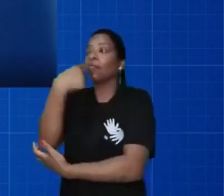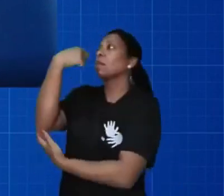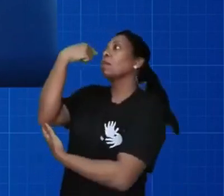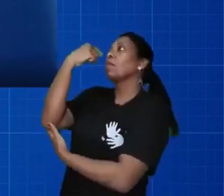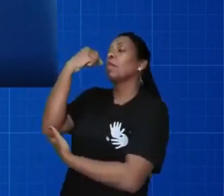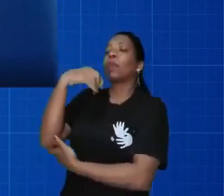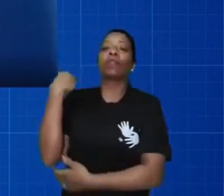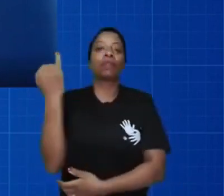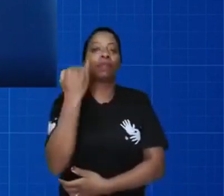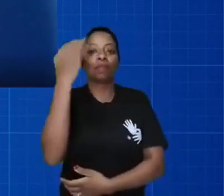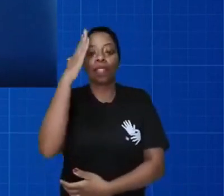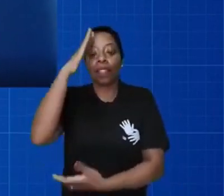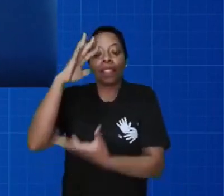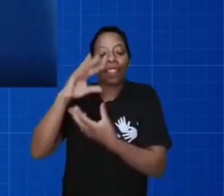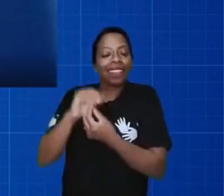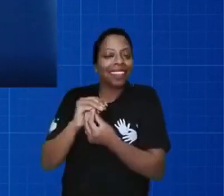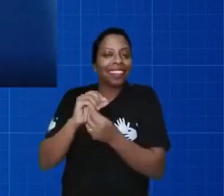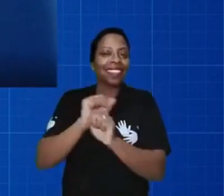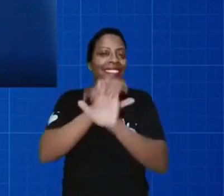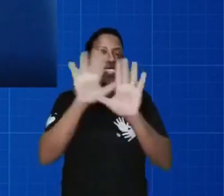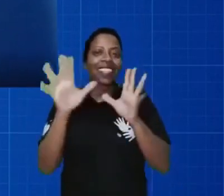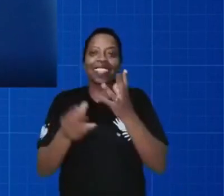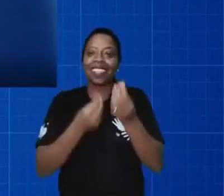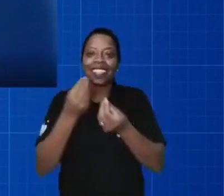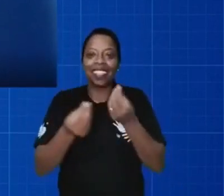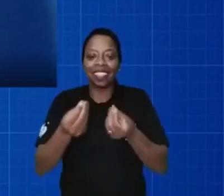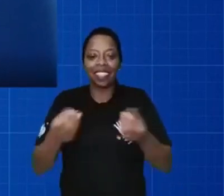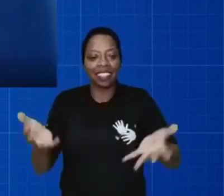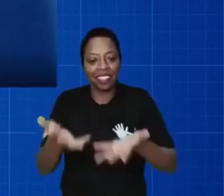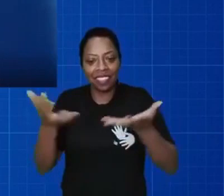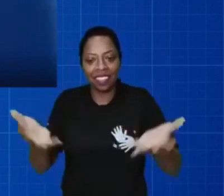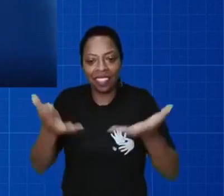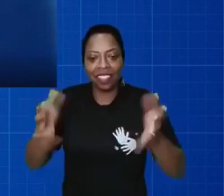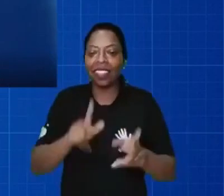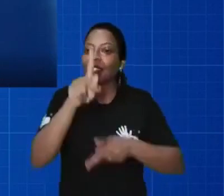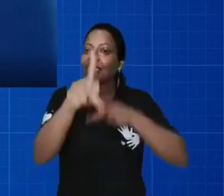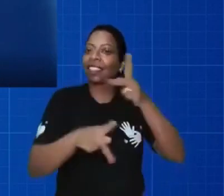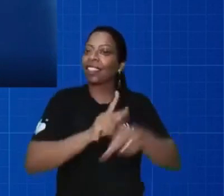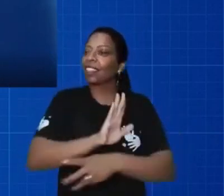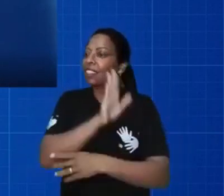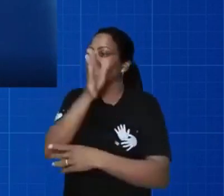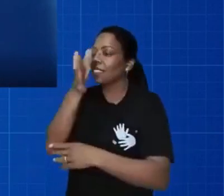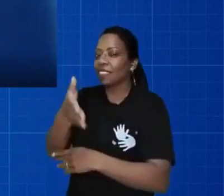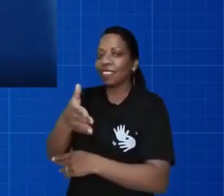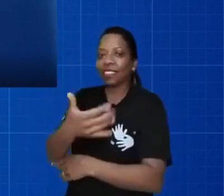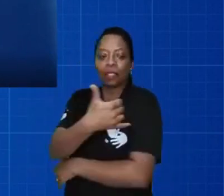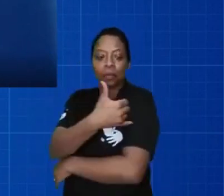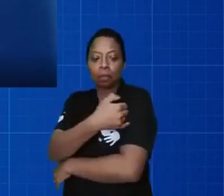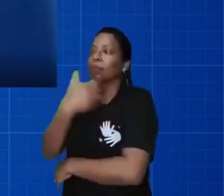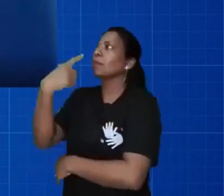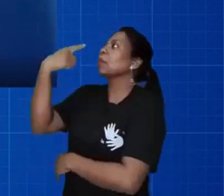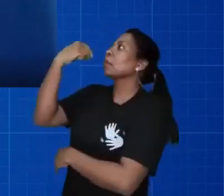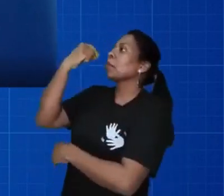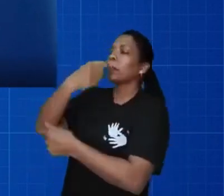importância de se vacinar, né? Quando a gente se vacina, a gente previne aí várias doenças. Então, agradeço muito a presença de